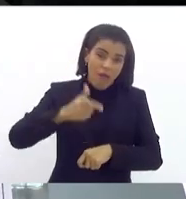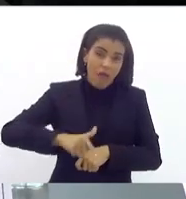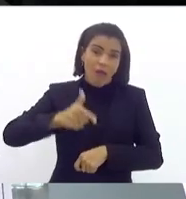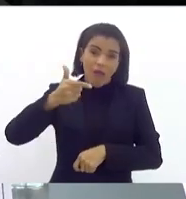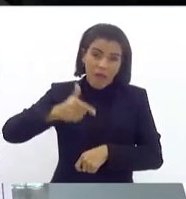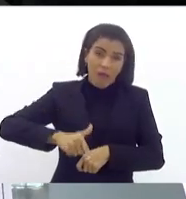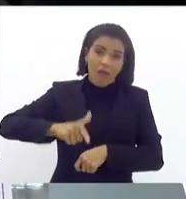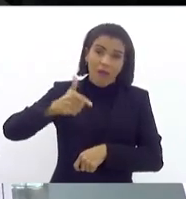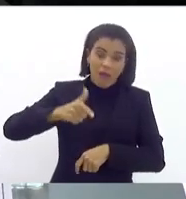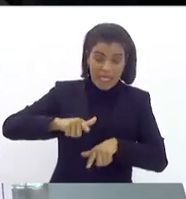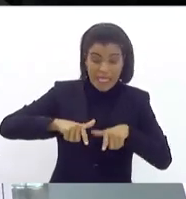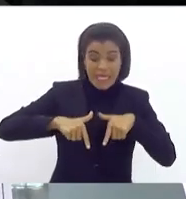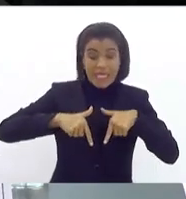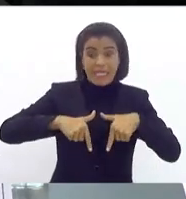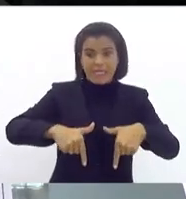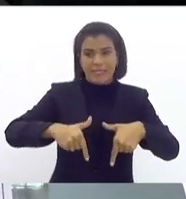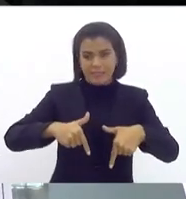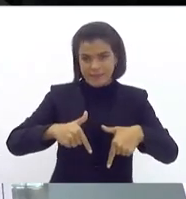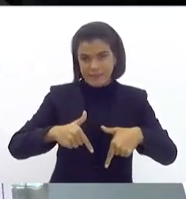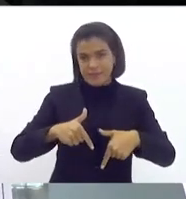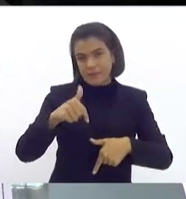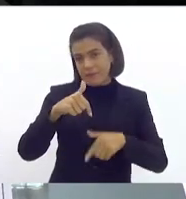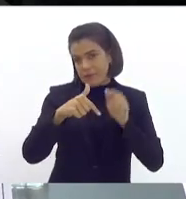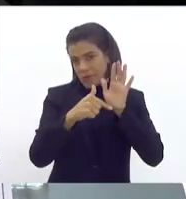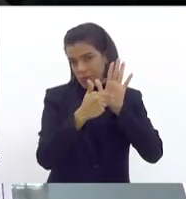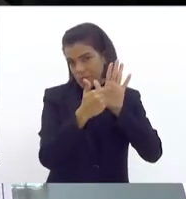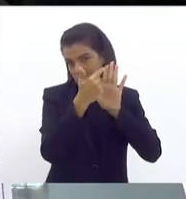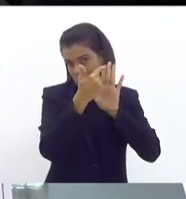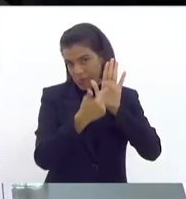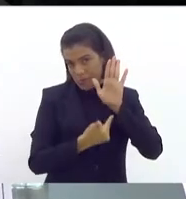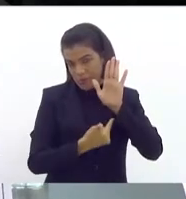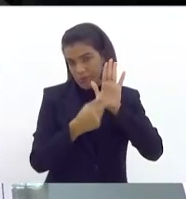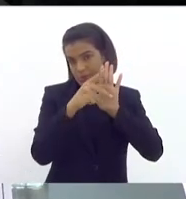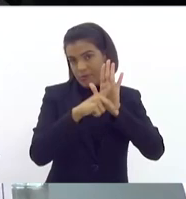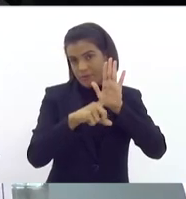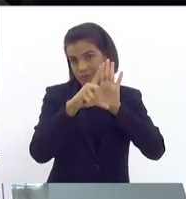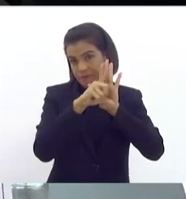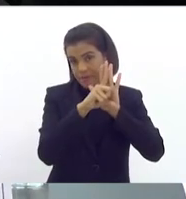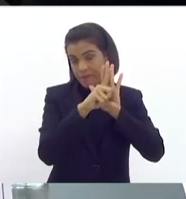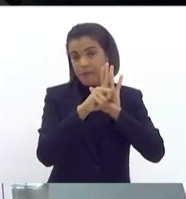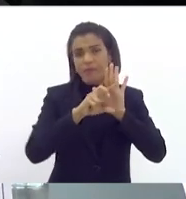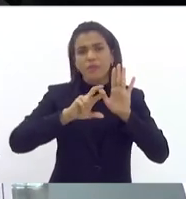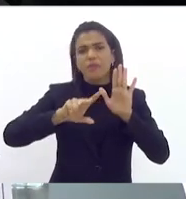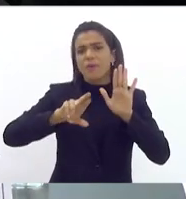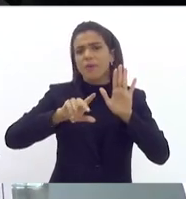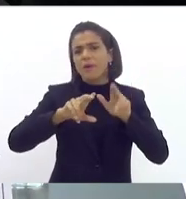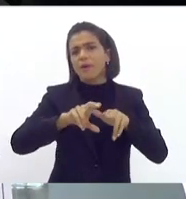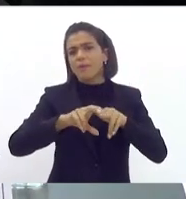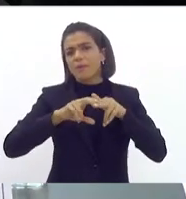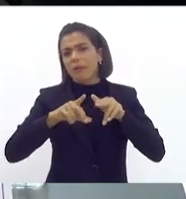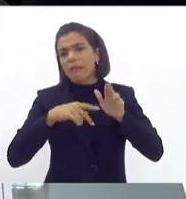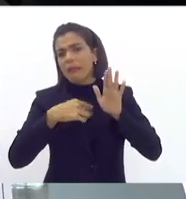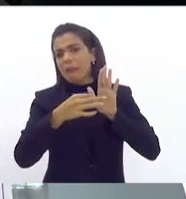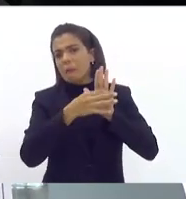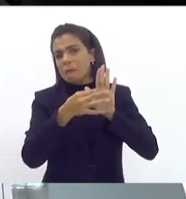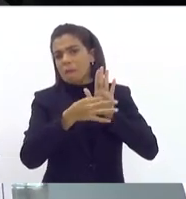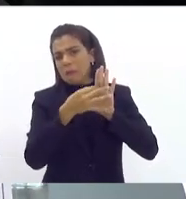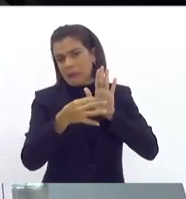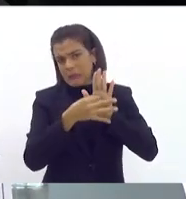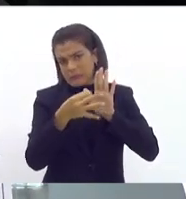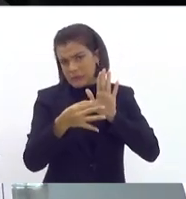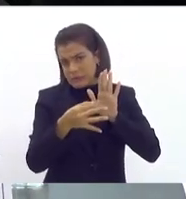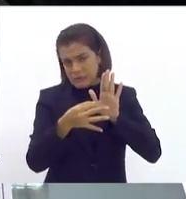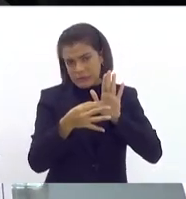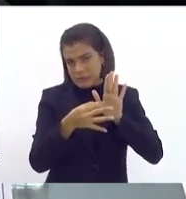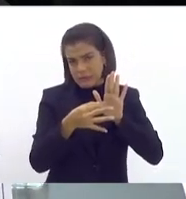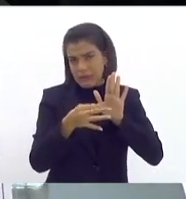estão presentes aqui no projeto. Né? E não é porque tem um parecer do INEA, porque